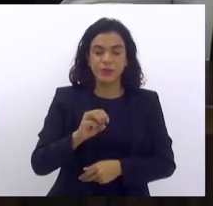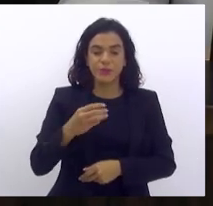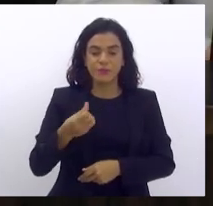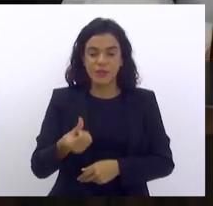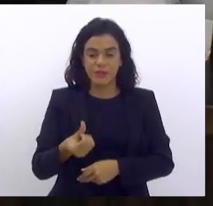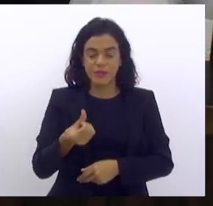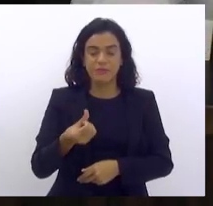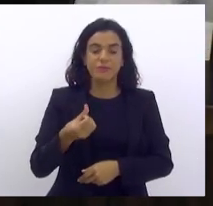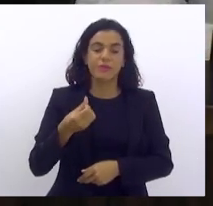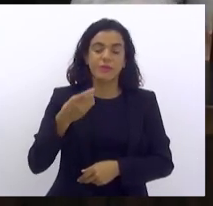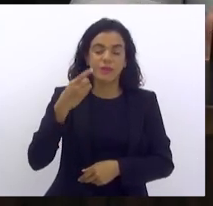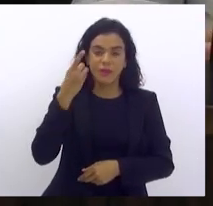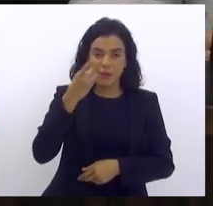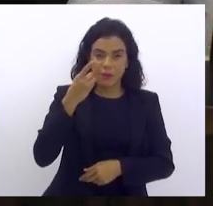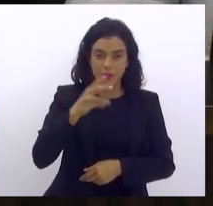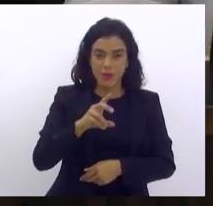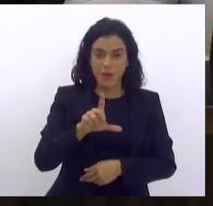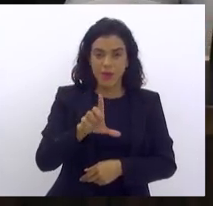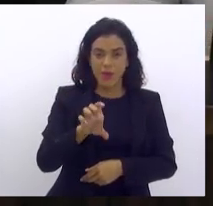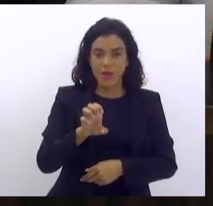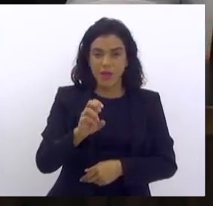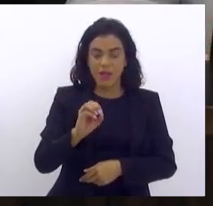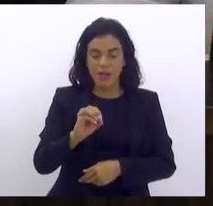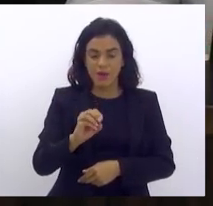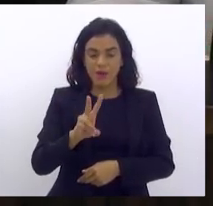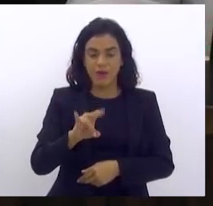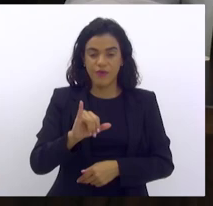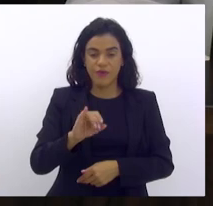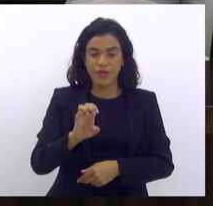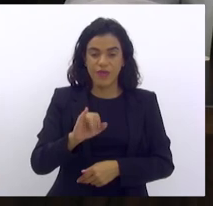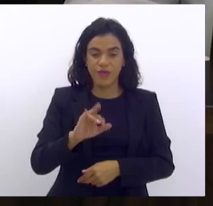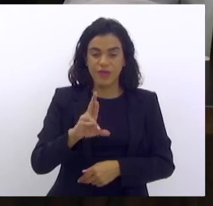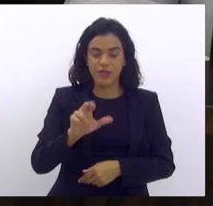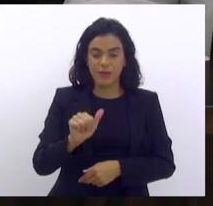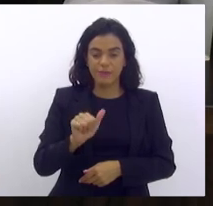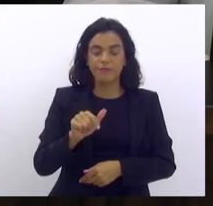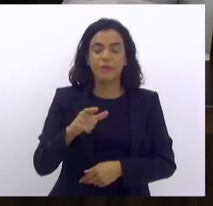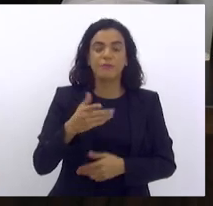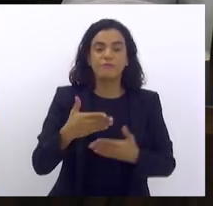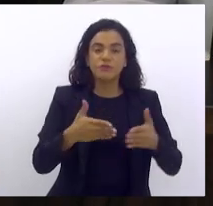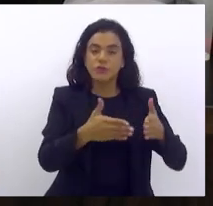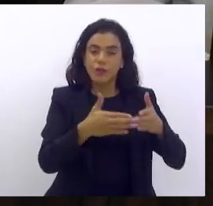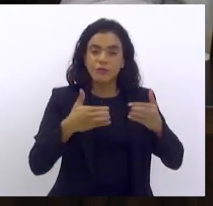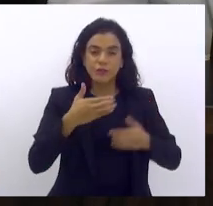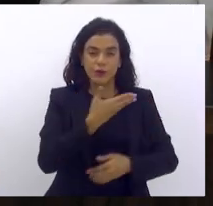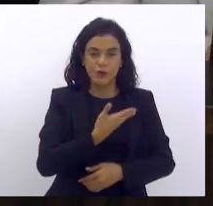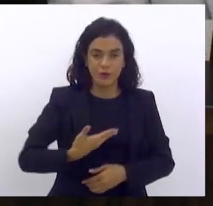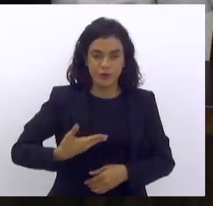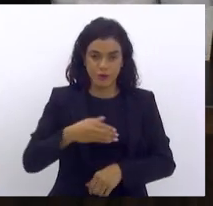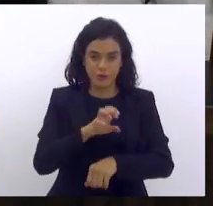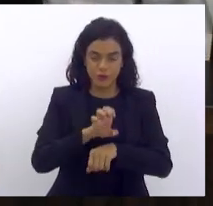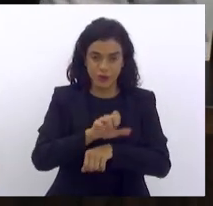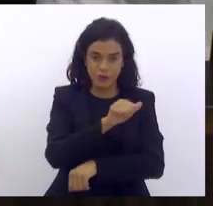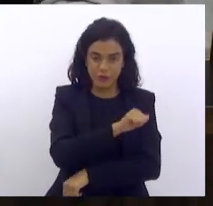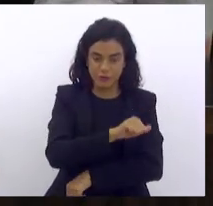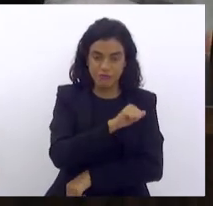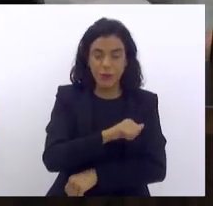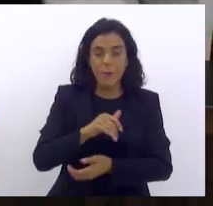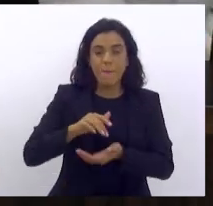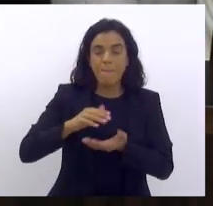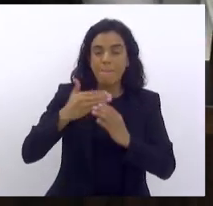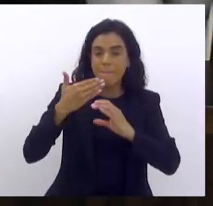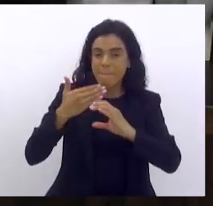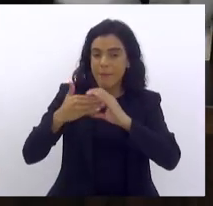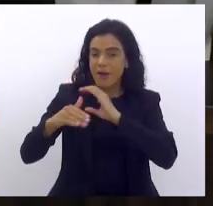586/2022, de autoria do deputado Léo Vieira, que solicita ao excelentíssimo senhor governador do Estado do Rio de Janeiro o envio de mensagem